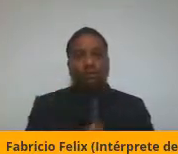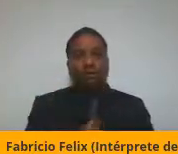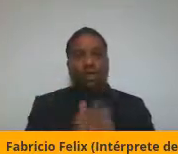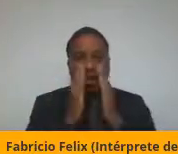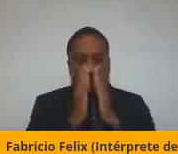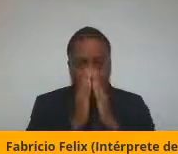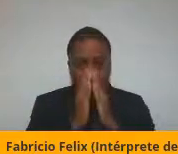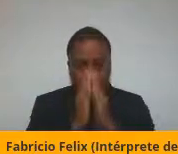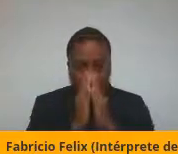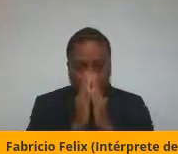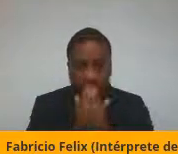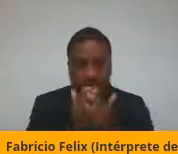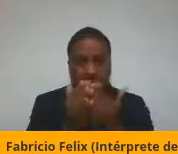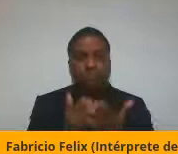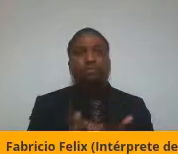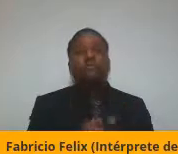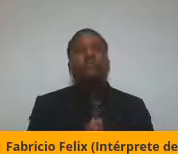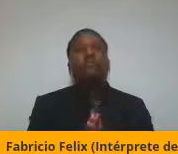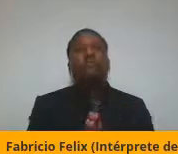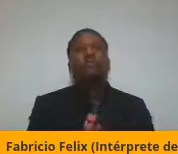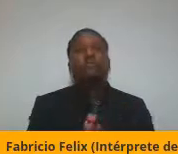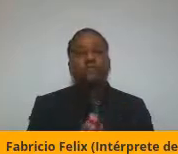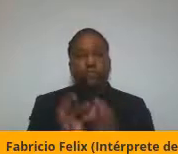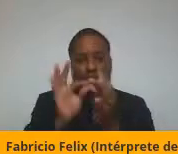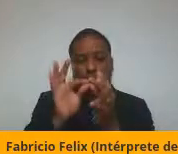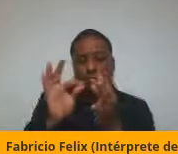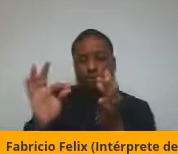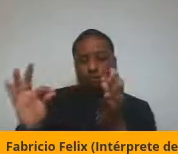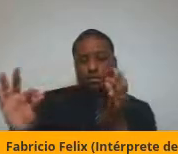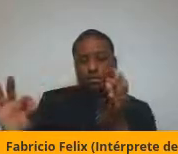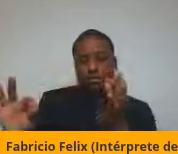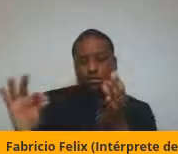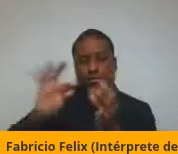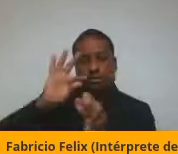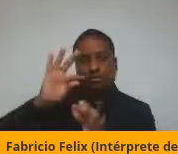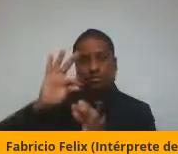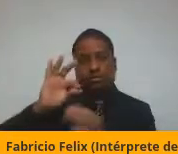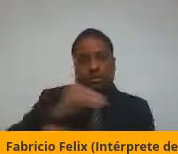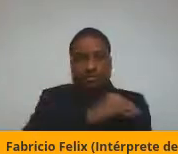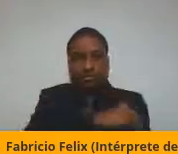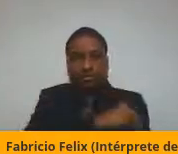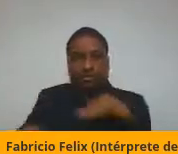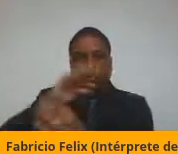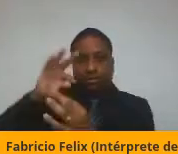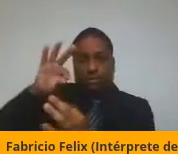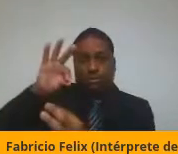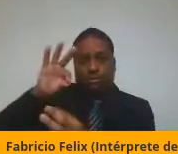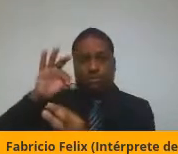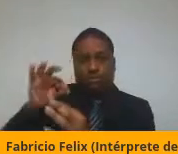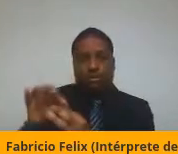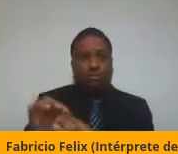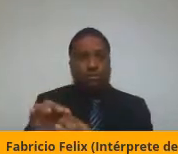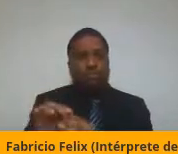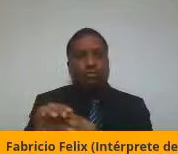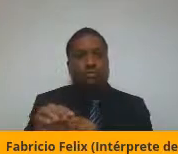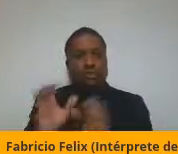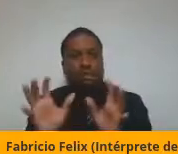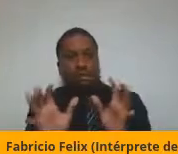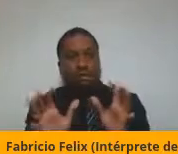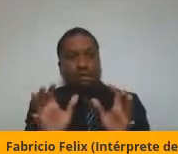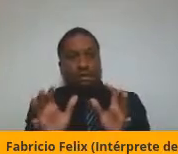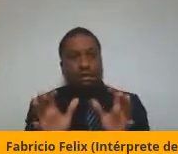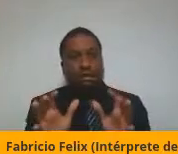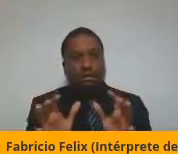ser introduzido na narina do paciente. Dando uma travadinha aqui, mas acho que vai voltar.